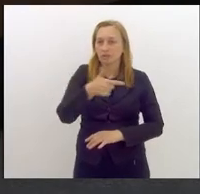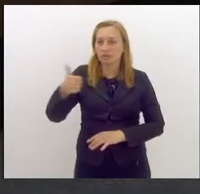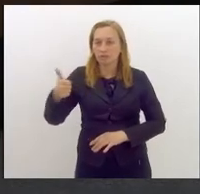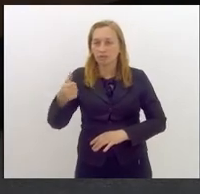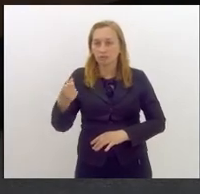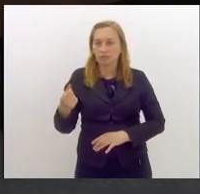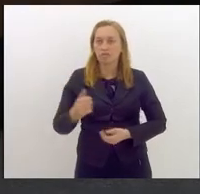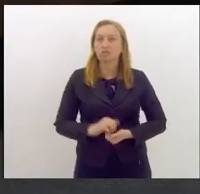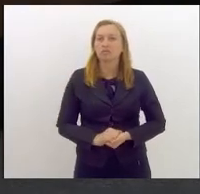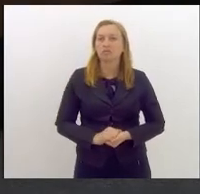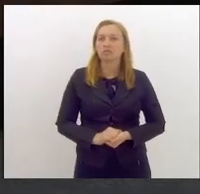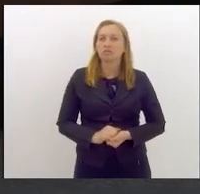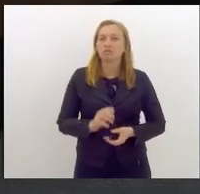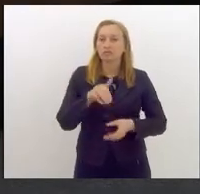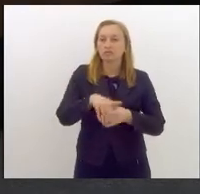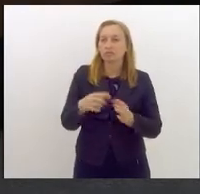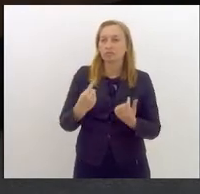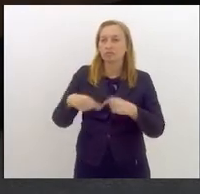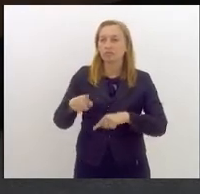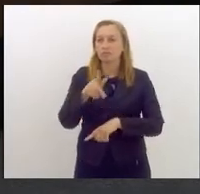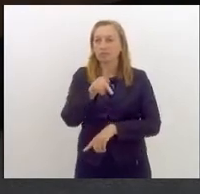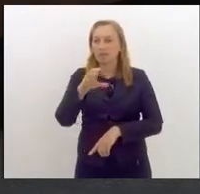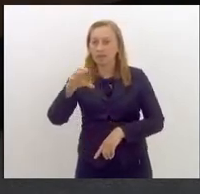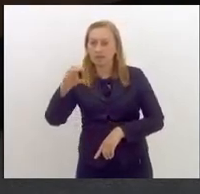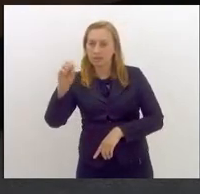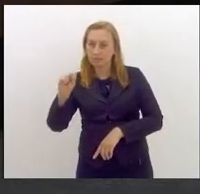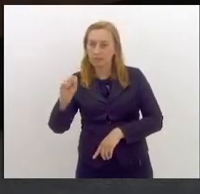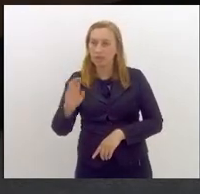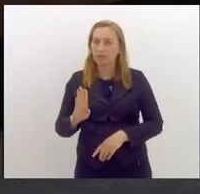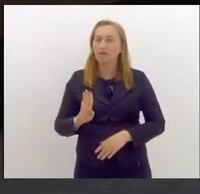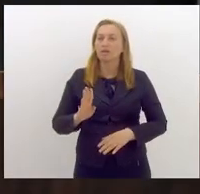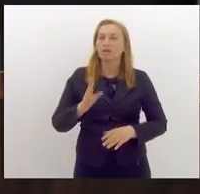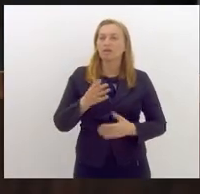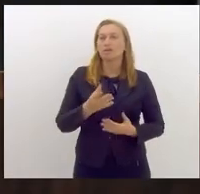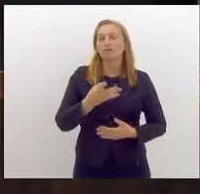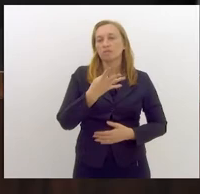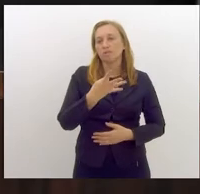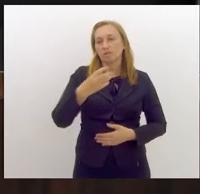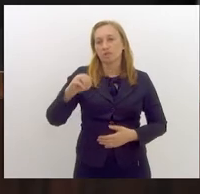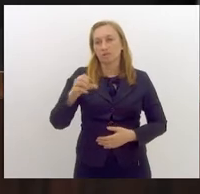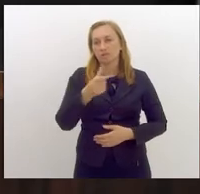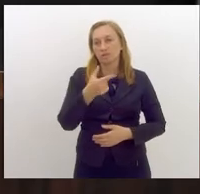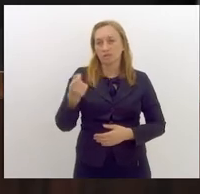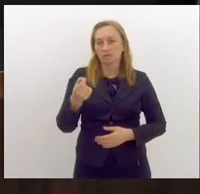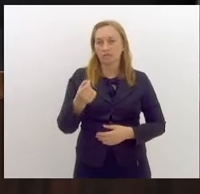queria consignar o voto contrário do PSB 49020 contrário